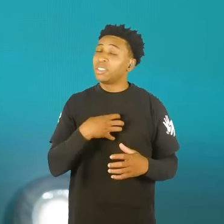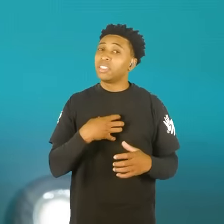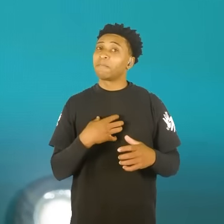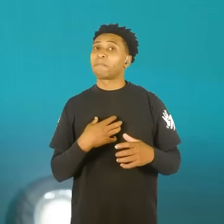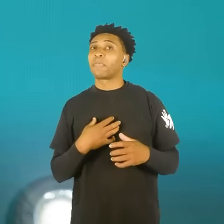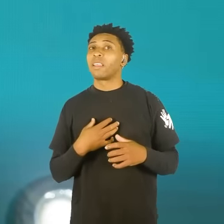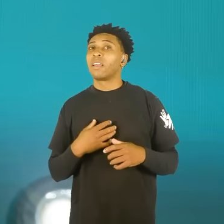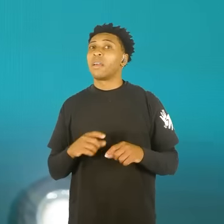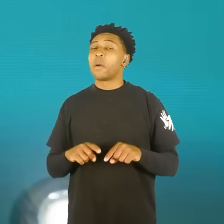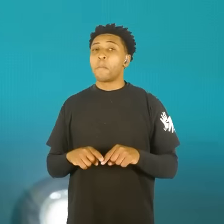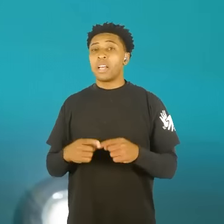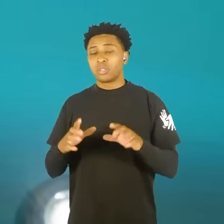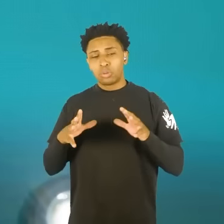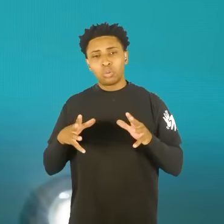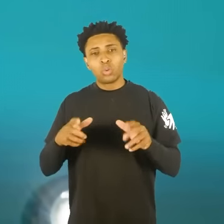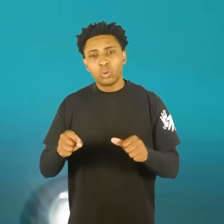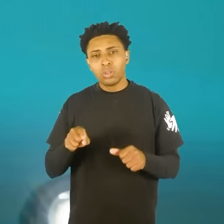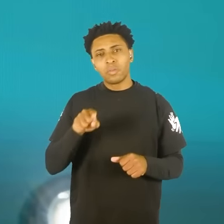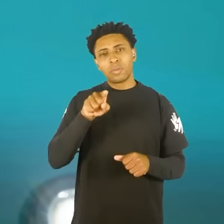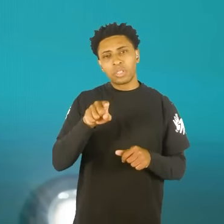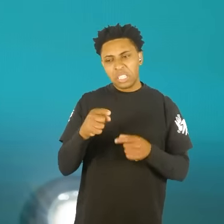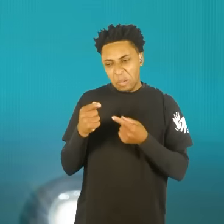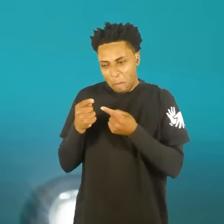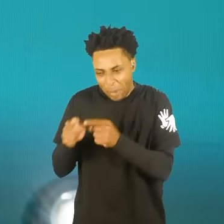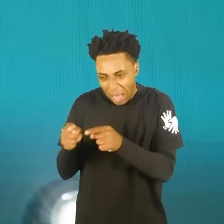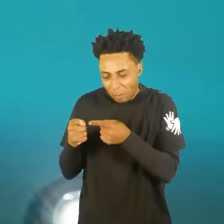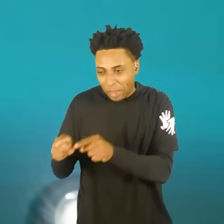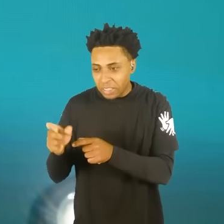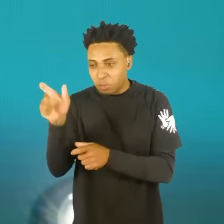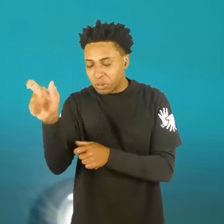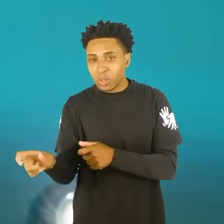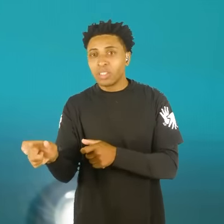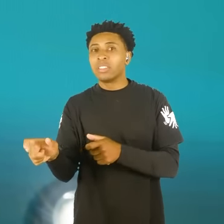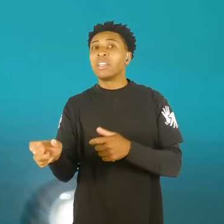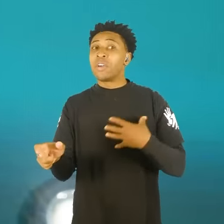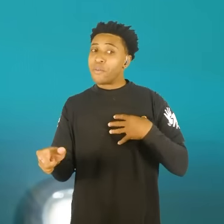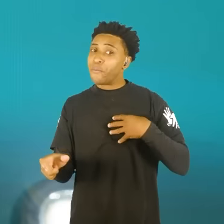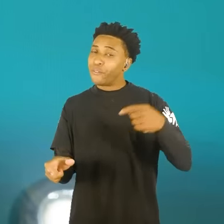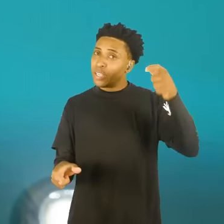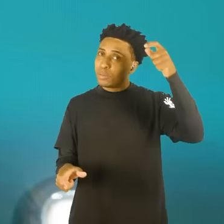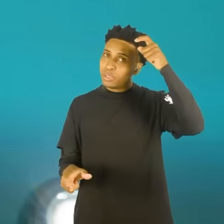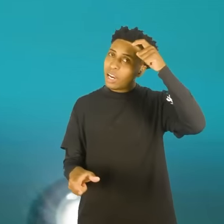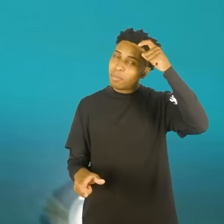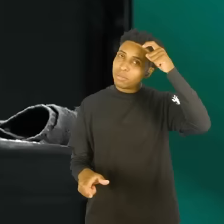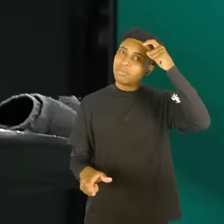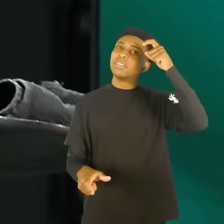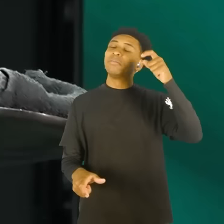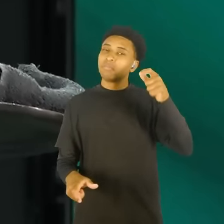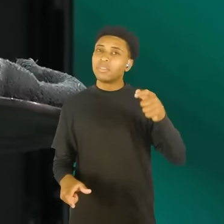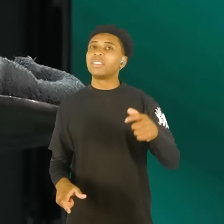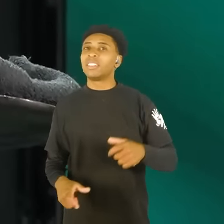vez que você persegue alguém sem causa, tem um pouco de diabo em você. Toda vez, toda